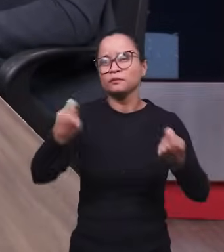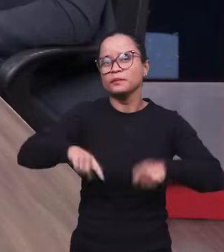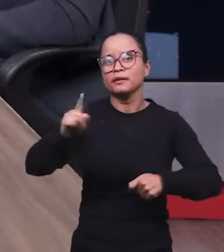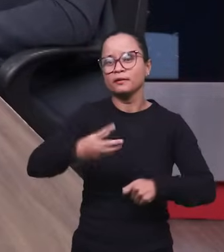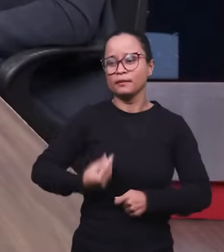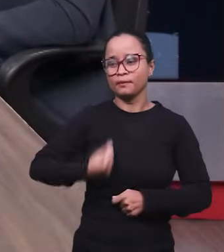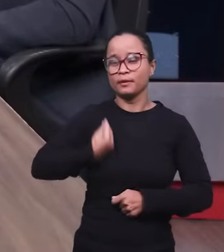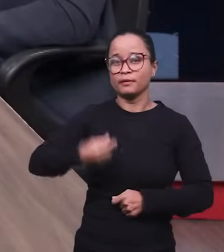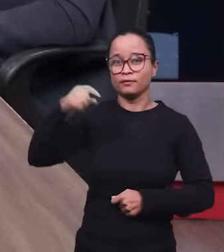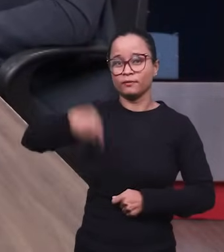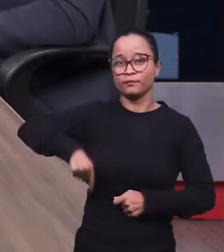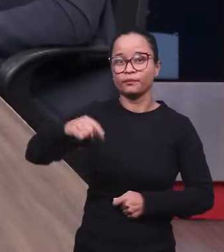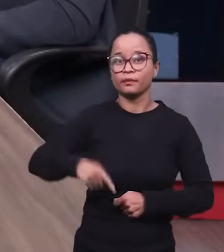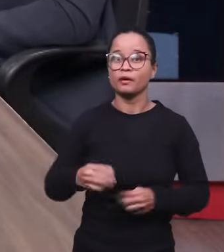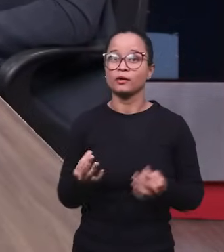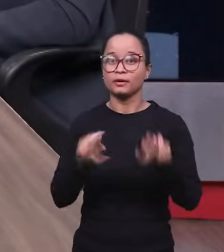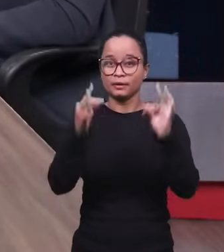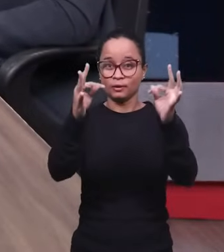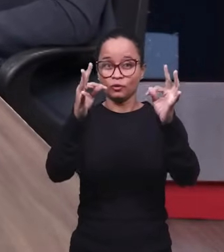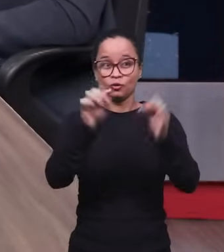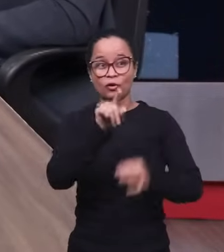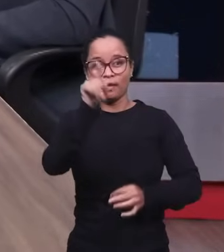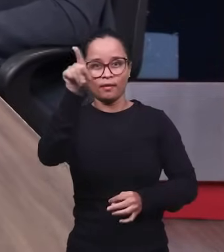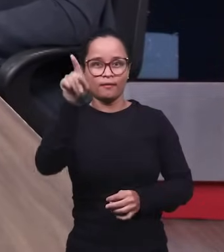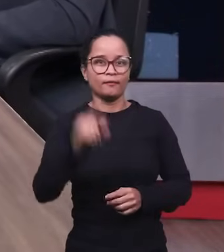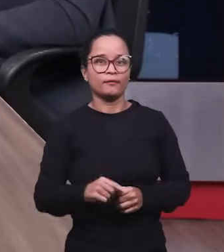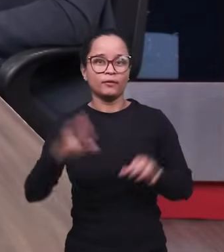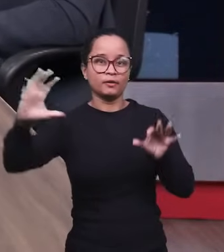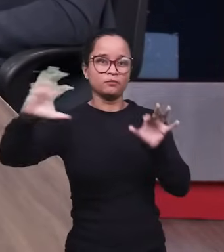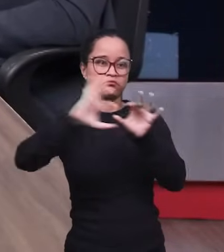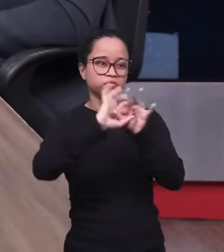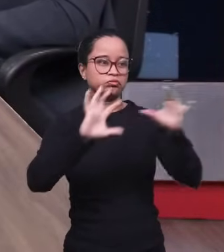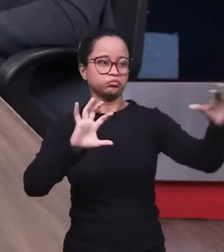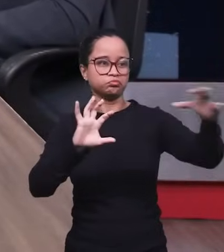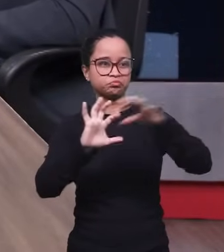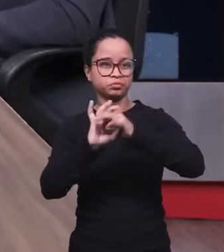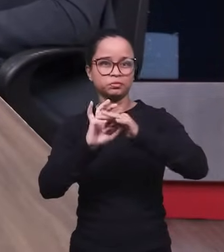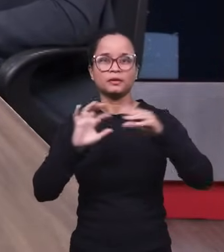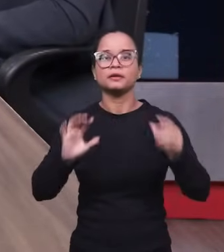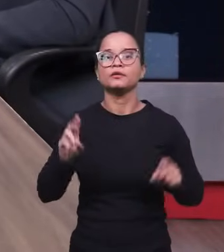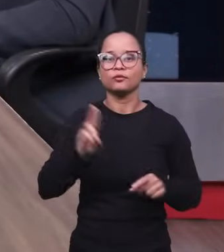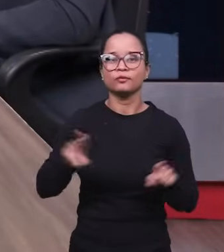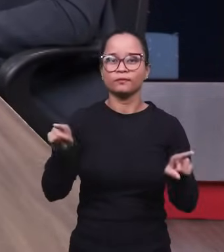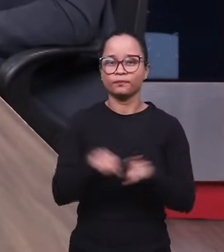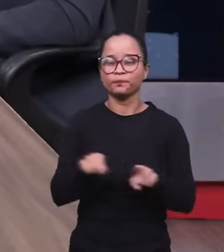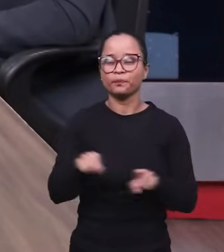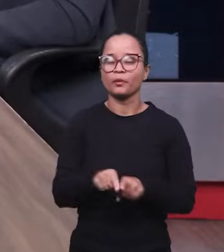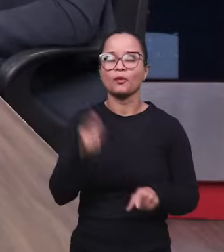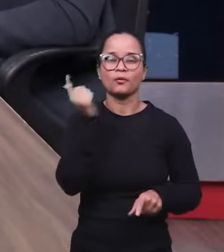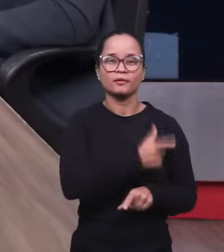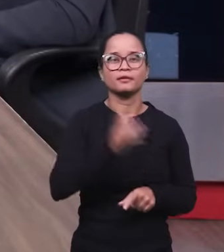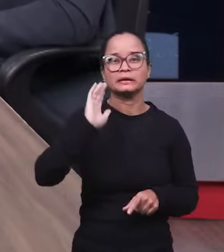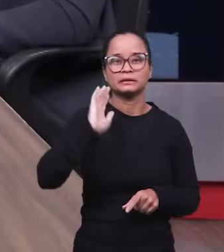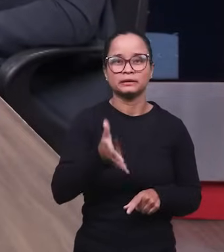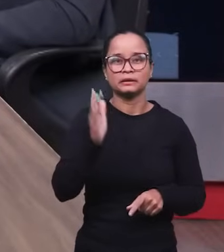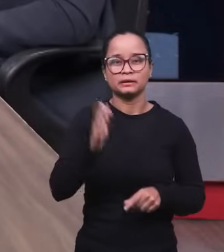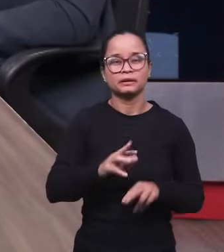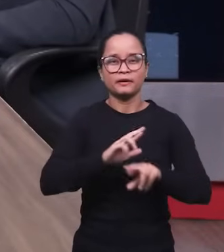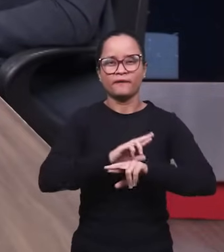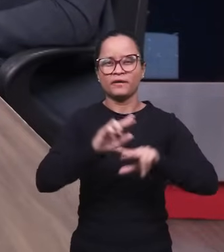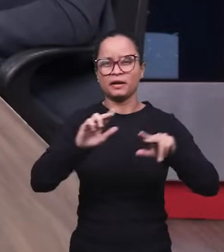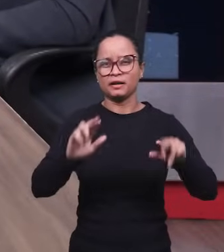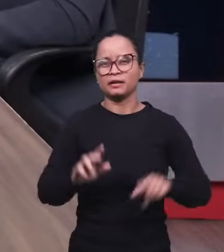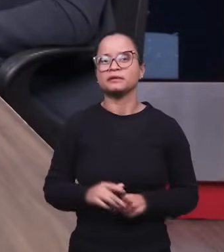como a gente tinha que fazer antes. Eles agora, a tecnologia vai a eles, eles usam também a tecnologia e nós conseguimos já ter isso